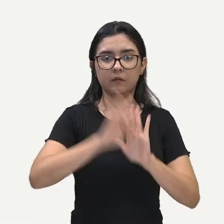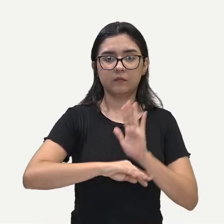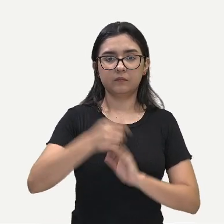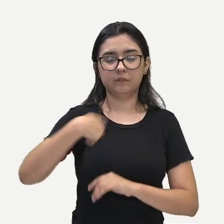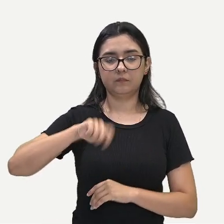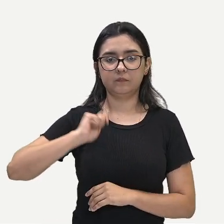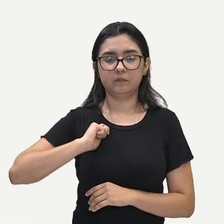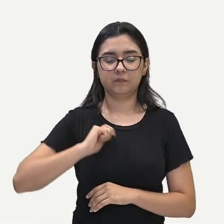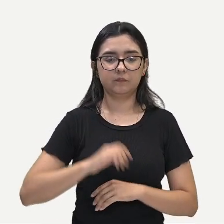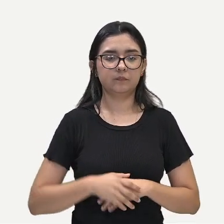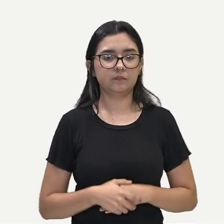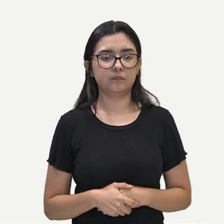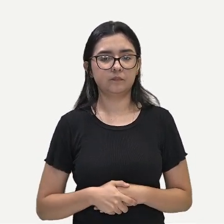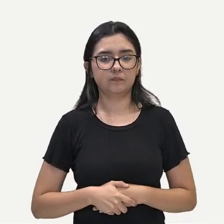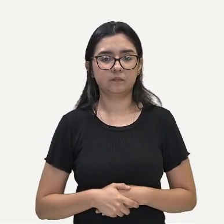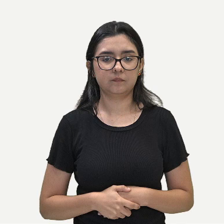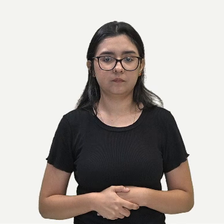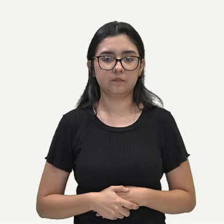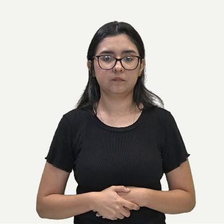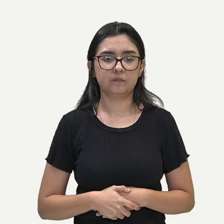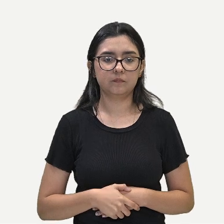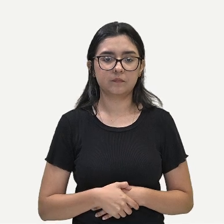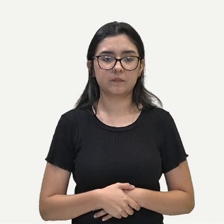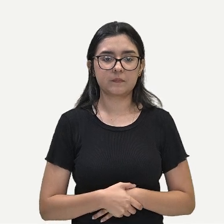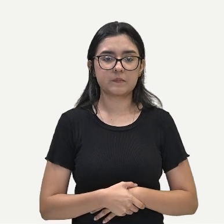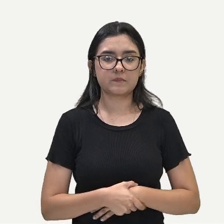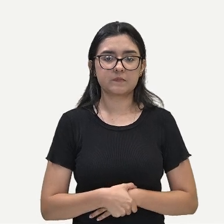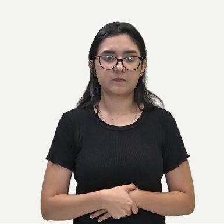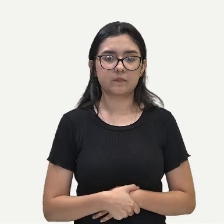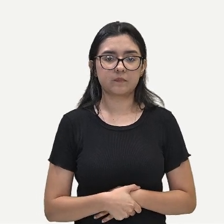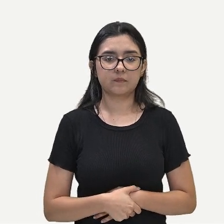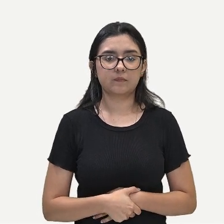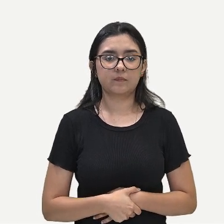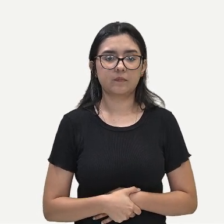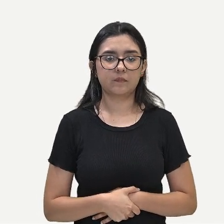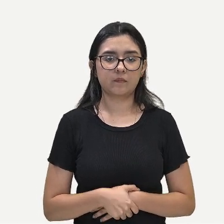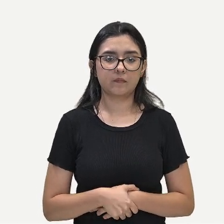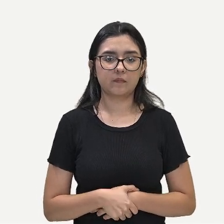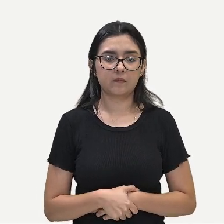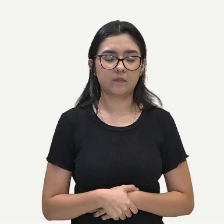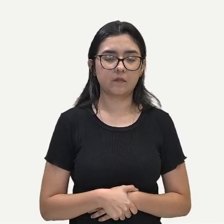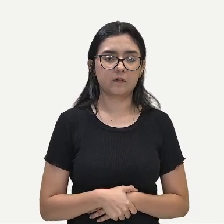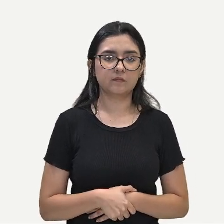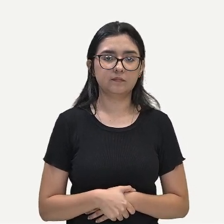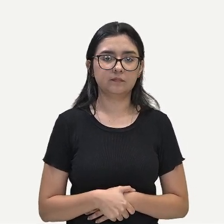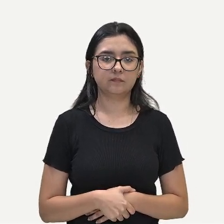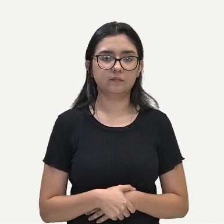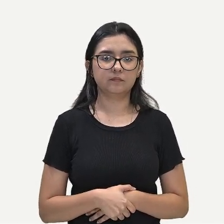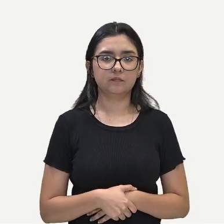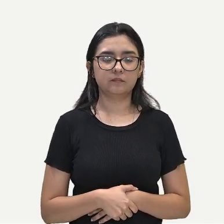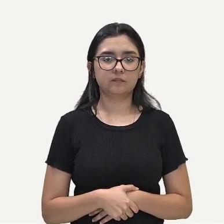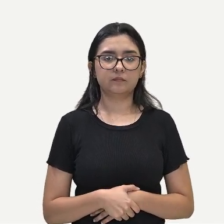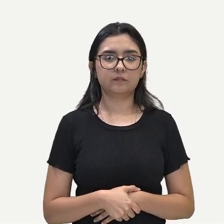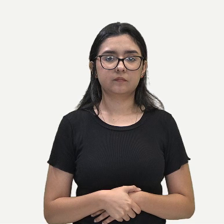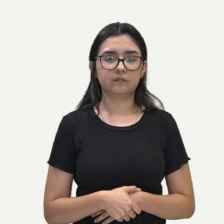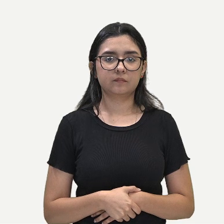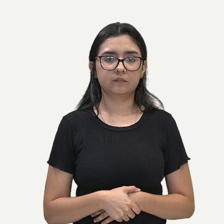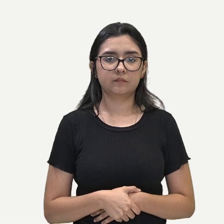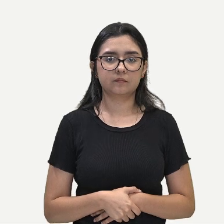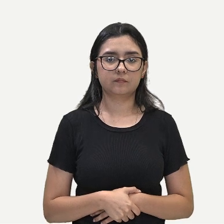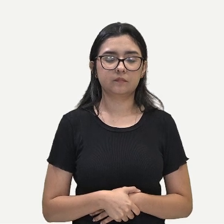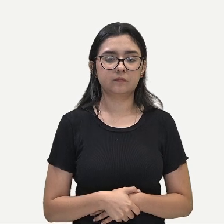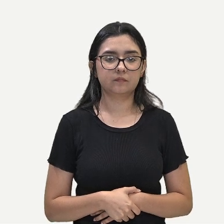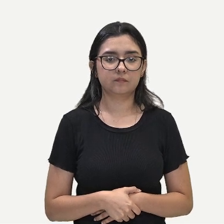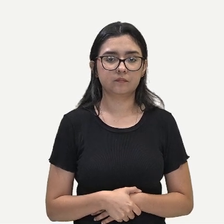irregularidade só ocorre nas terceiras personas, tanto do singular, né, quanto do plural. Por